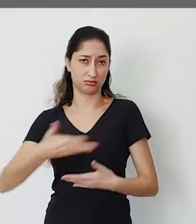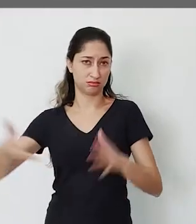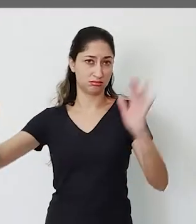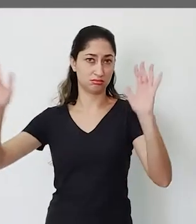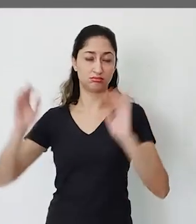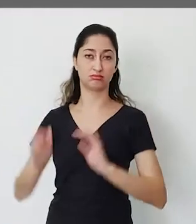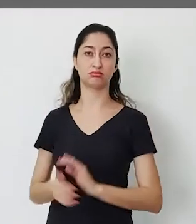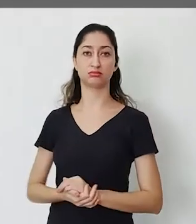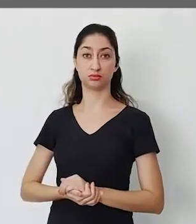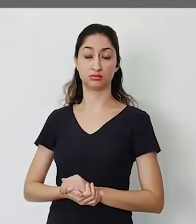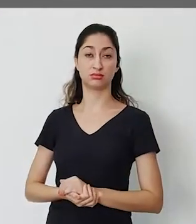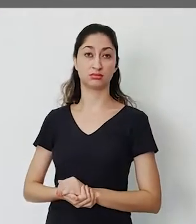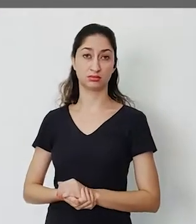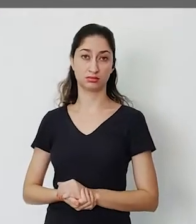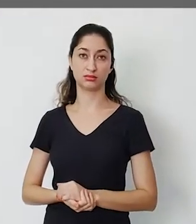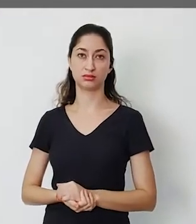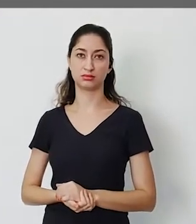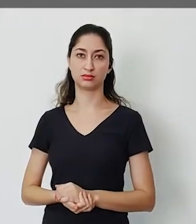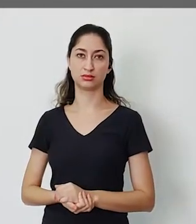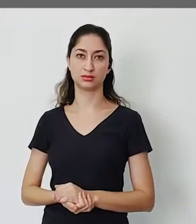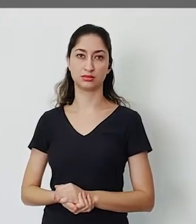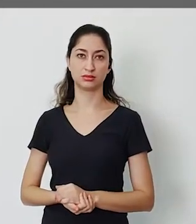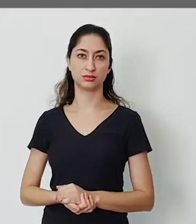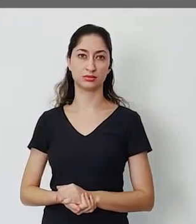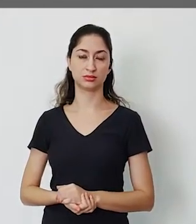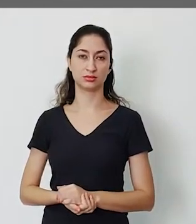nossa, assim, que é diária.